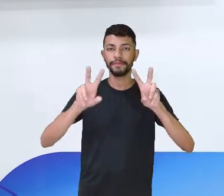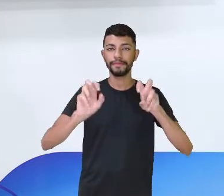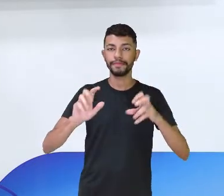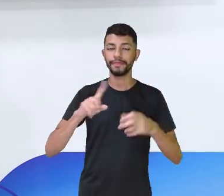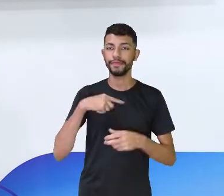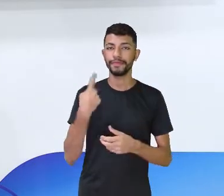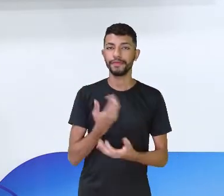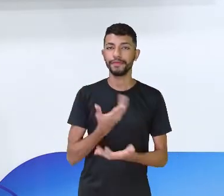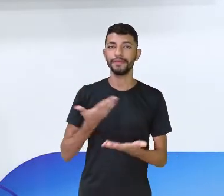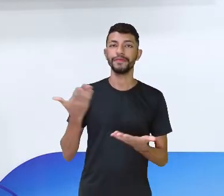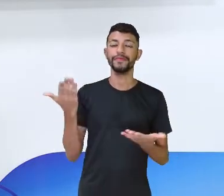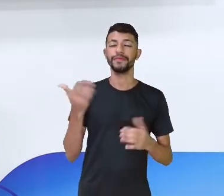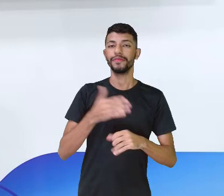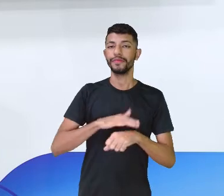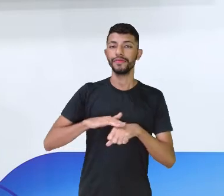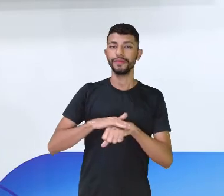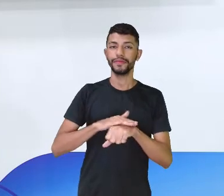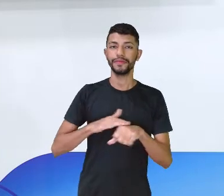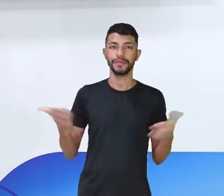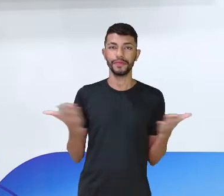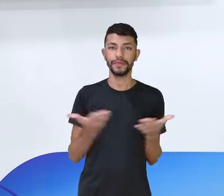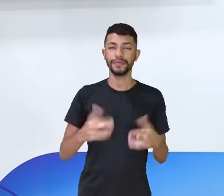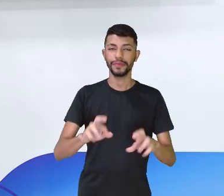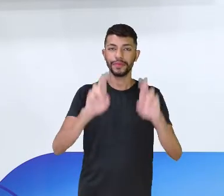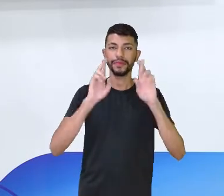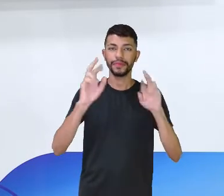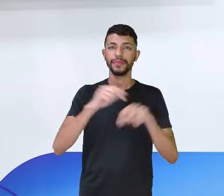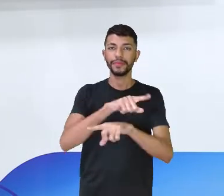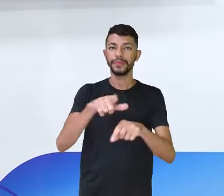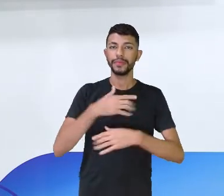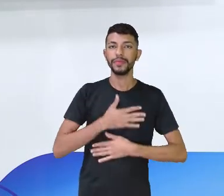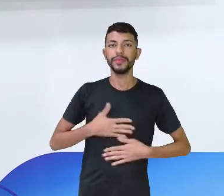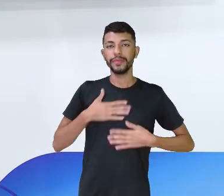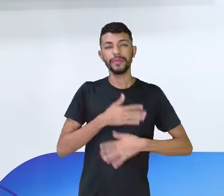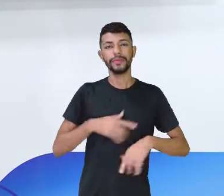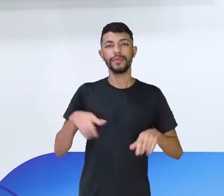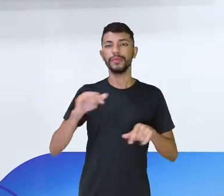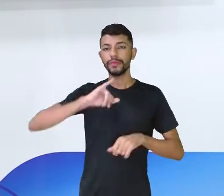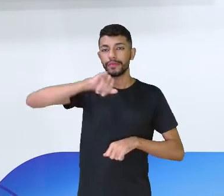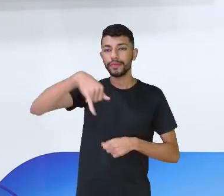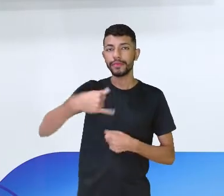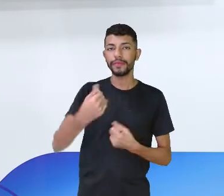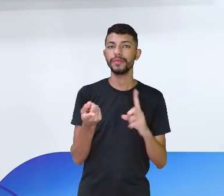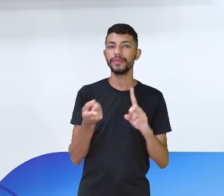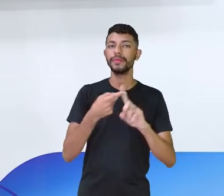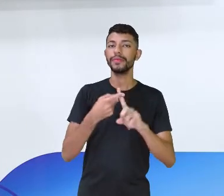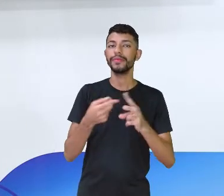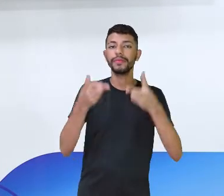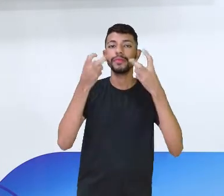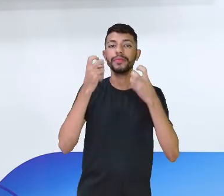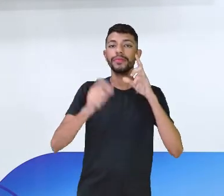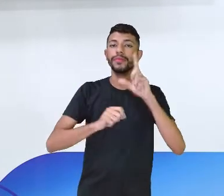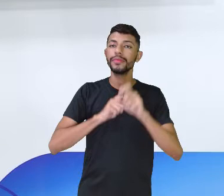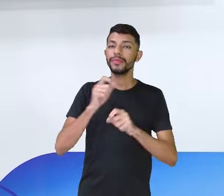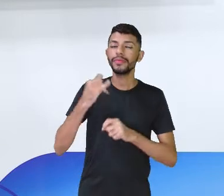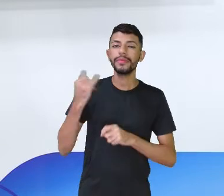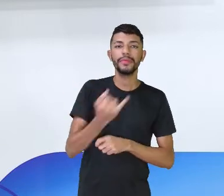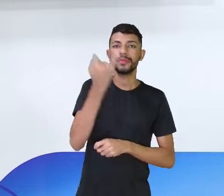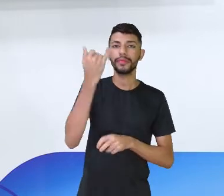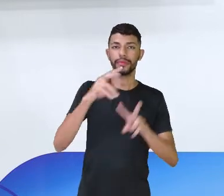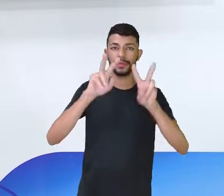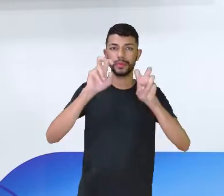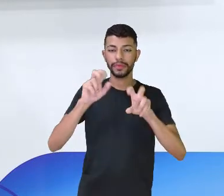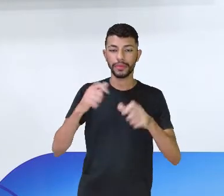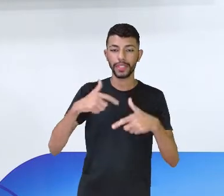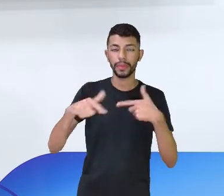Eu espero que vocês gostem e que vocês aproveitem e que vocês percebam a importância desse trabalho com os estudantes. É um